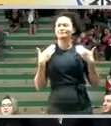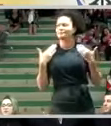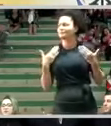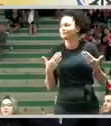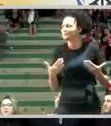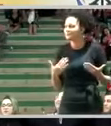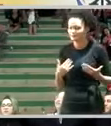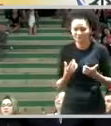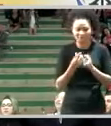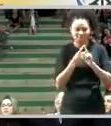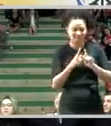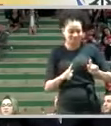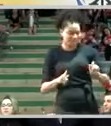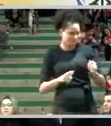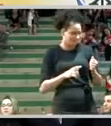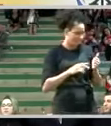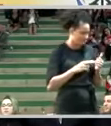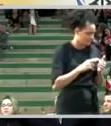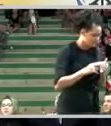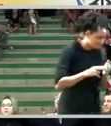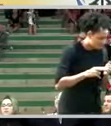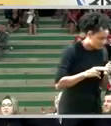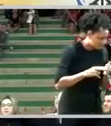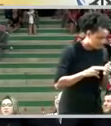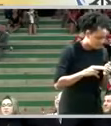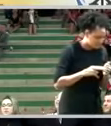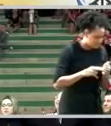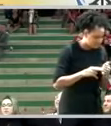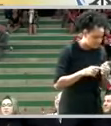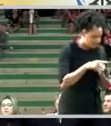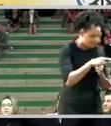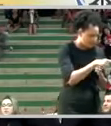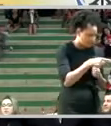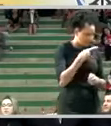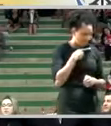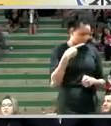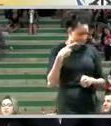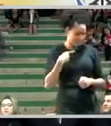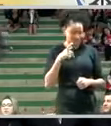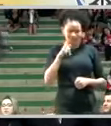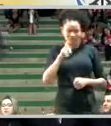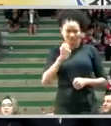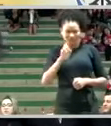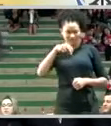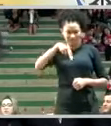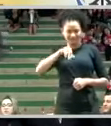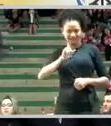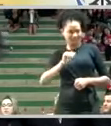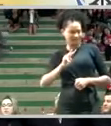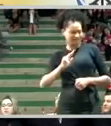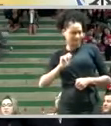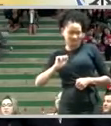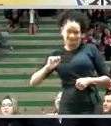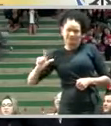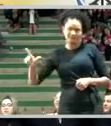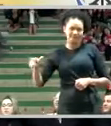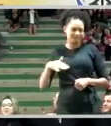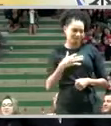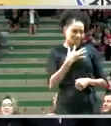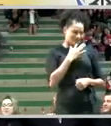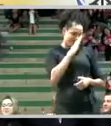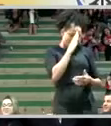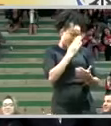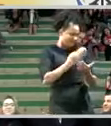com um espeto que parou na minha frente, olhou e disse: "O senhor é o pastor Genival?" "Sou." Ele disse: "Eu não